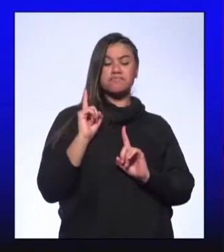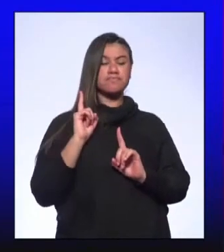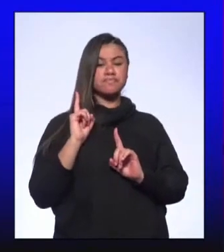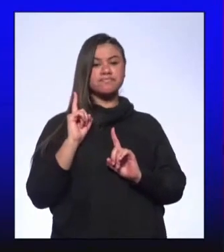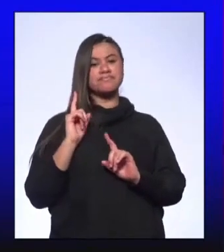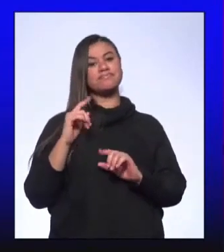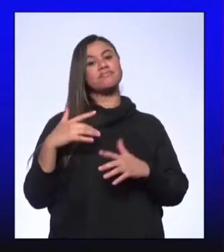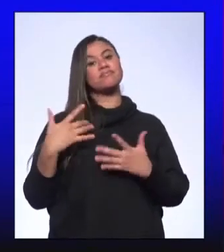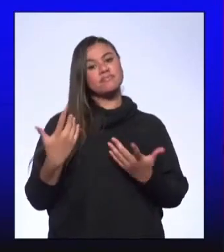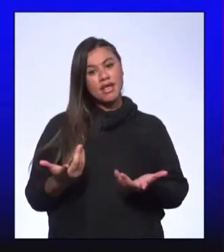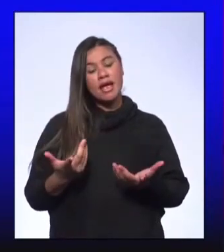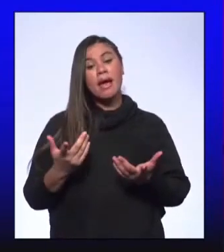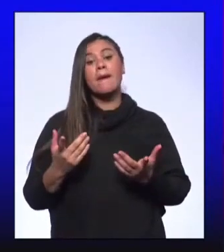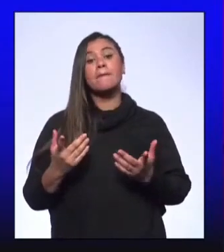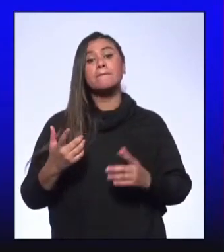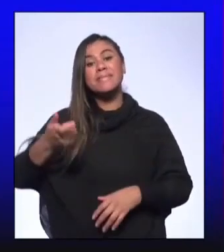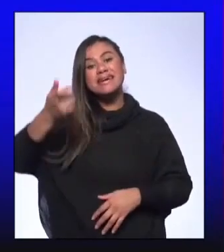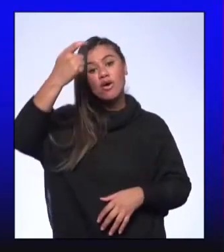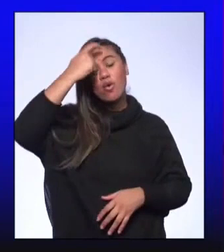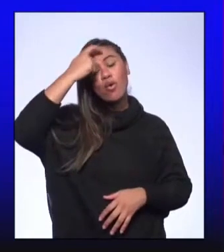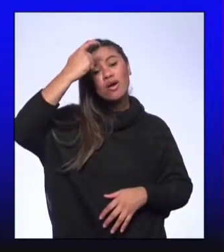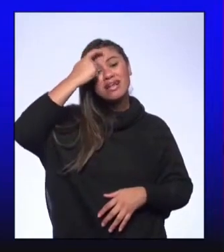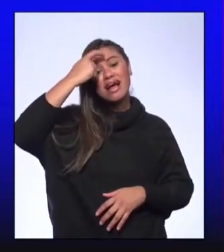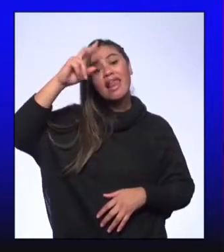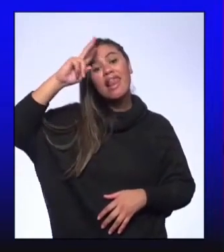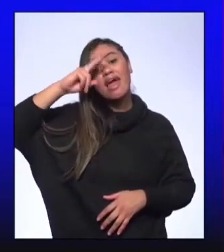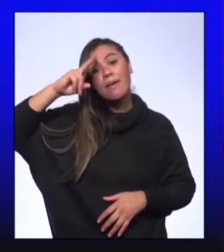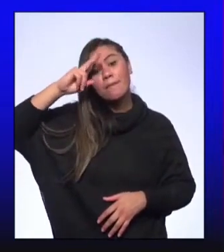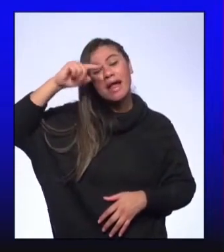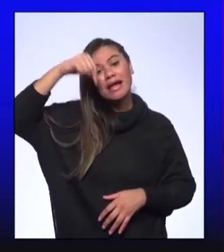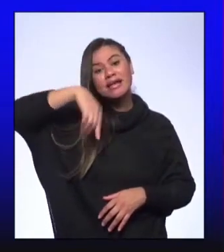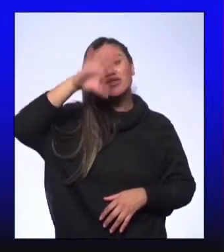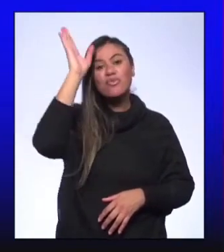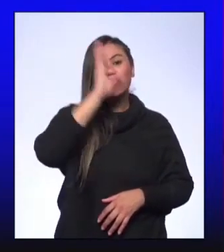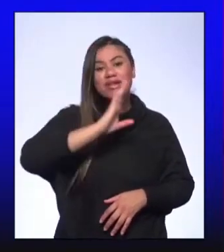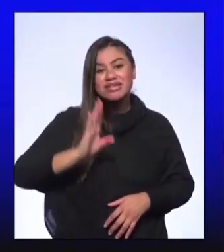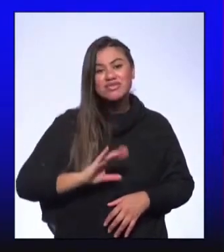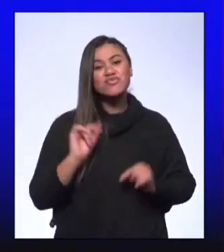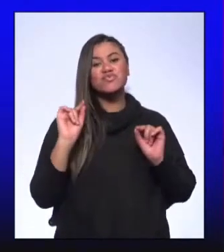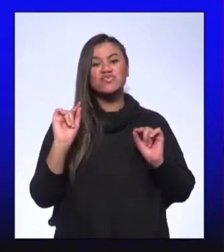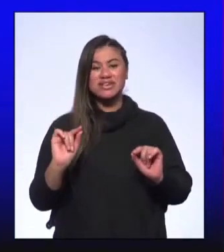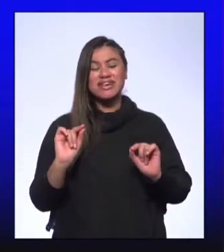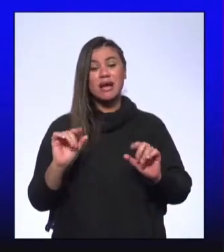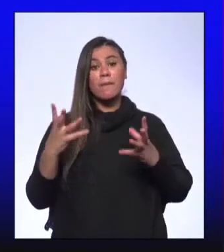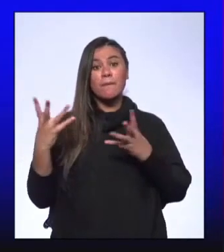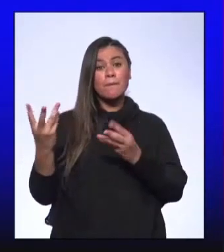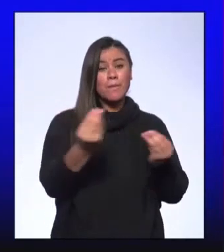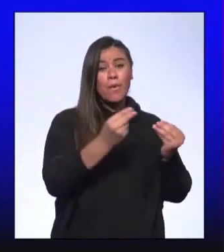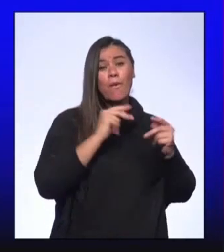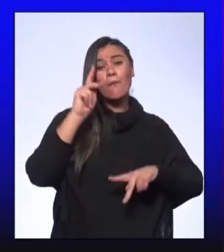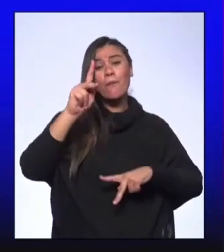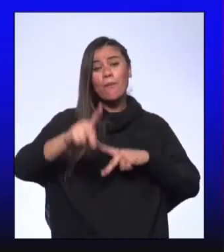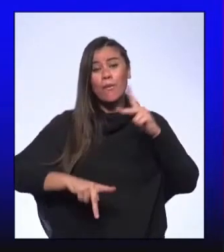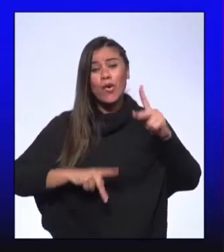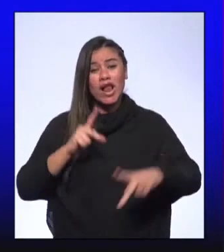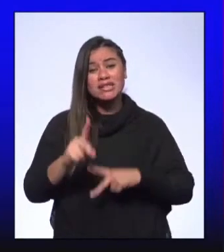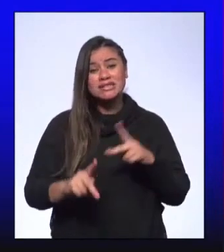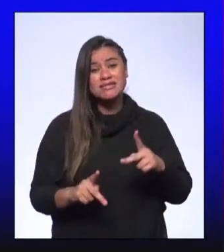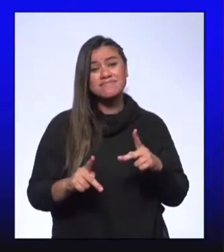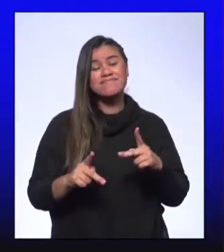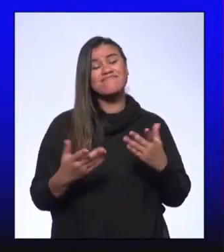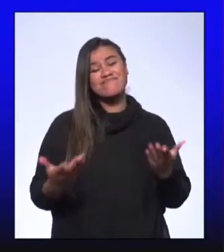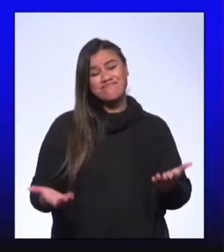coisa é a gente ter a consciência de que no nosso país, infelizmente, a grande maioria da população vive